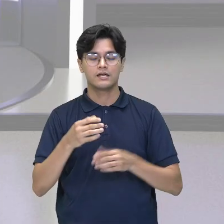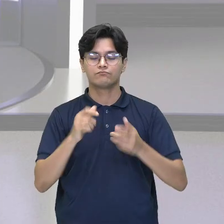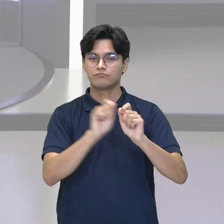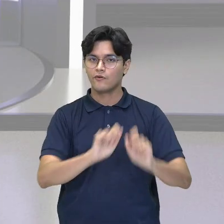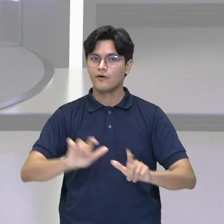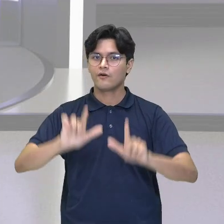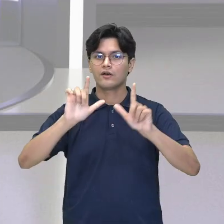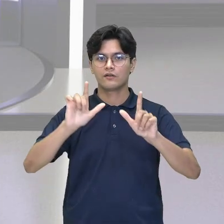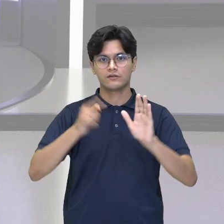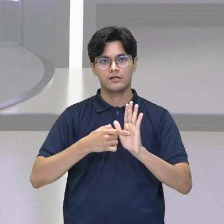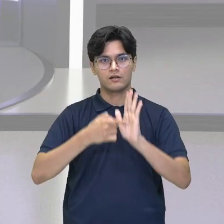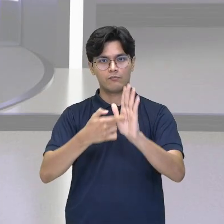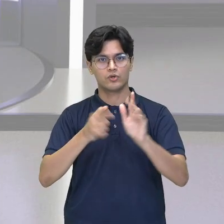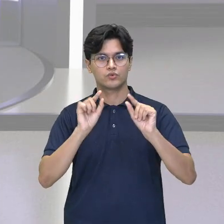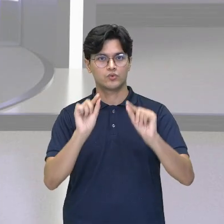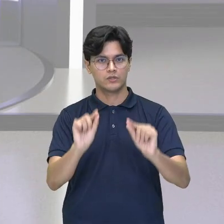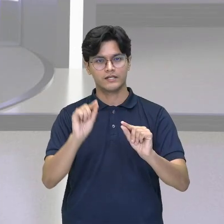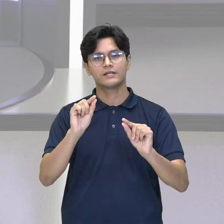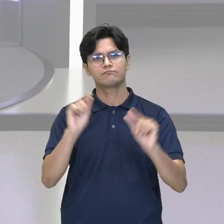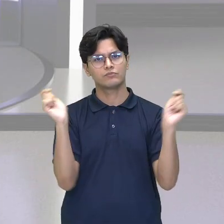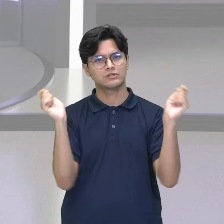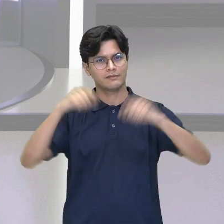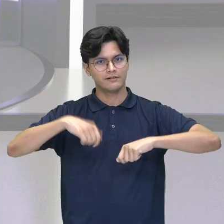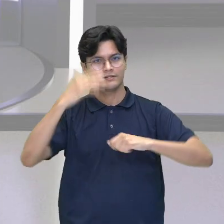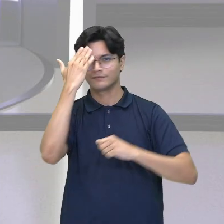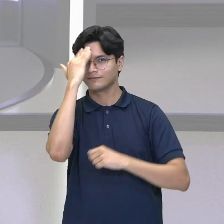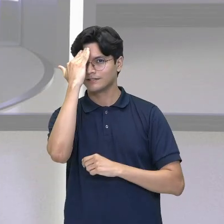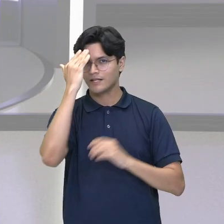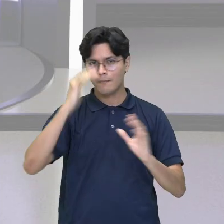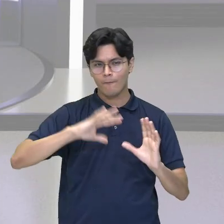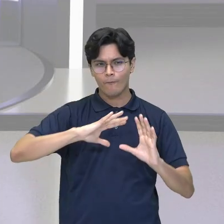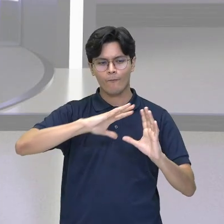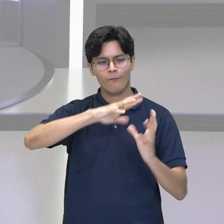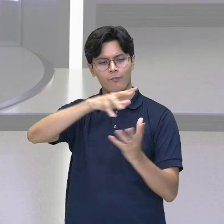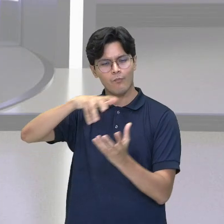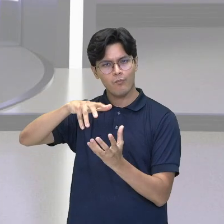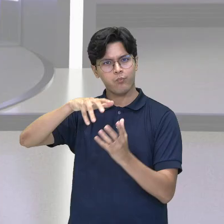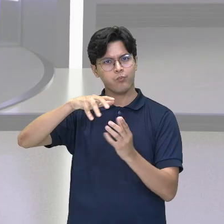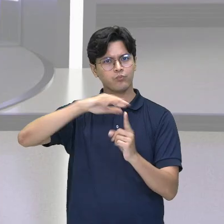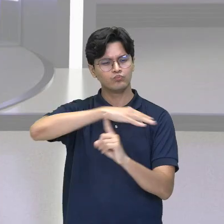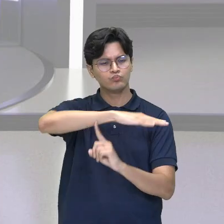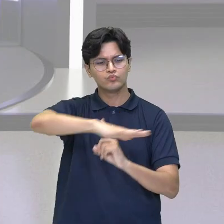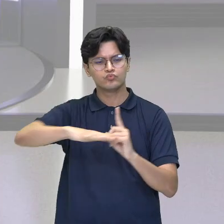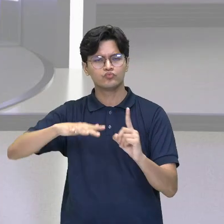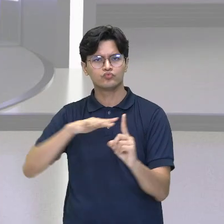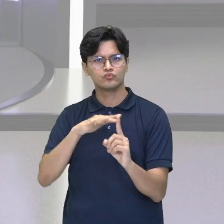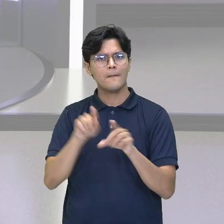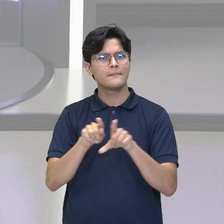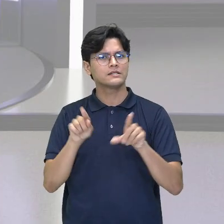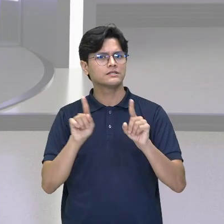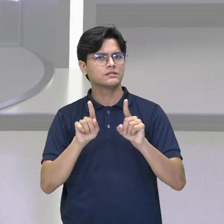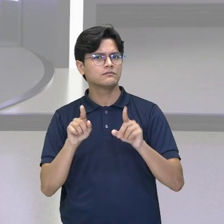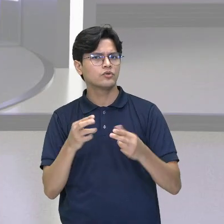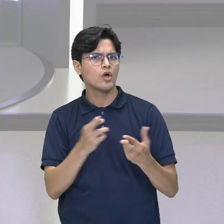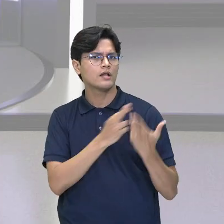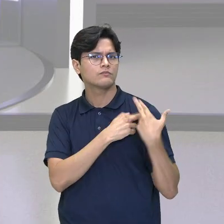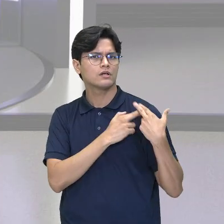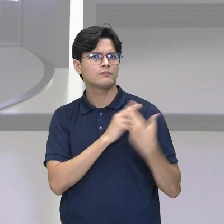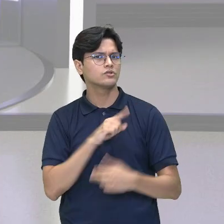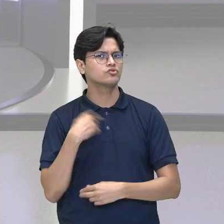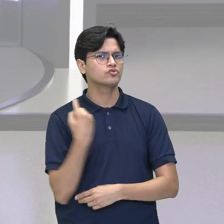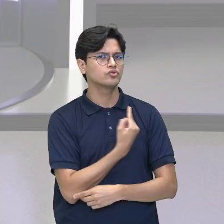não apenas o mundo ao nosso redor, mas também o nosso papel no mundo. Que tal